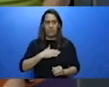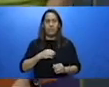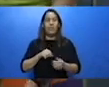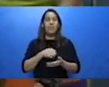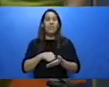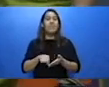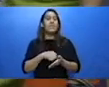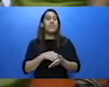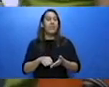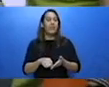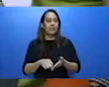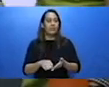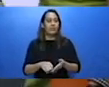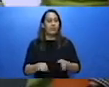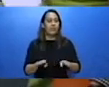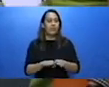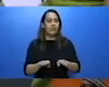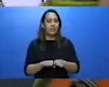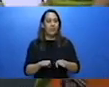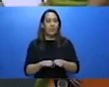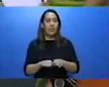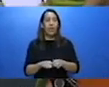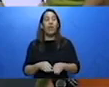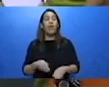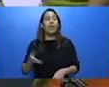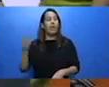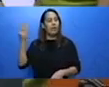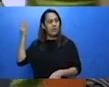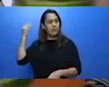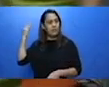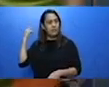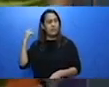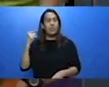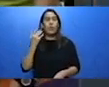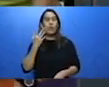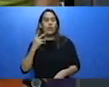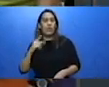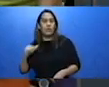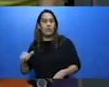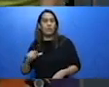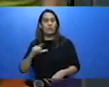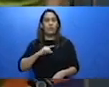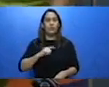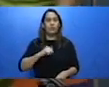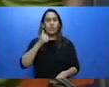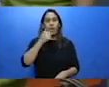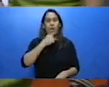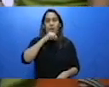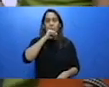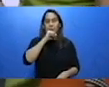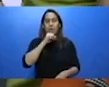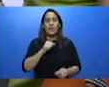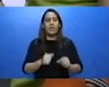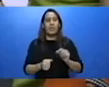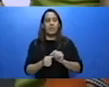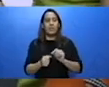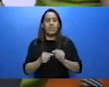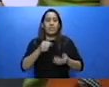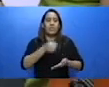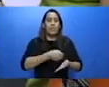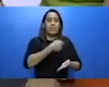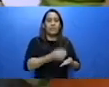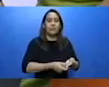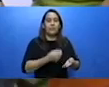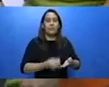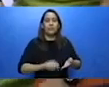era criança, além da Suzy, eu tinha minha mãe, que costurava roupas maravilhosas para